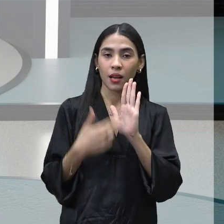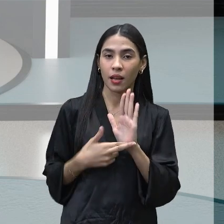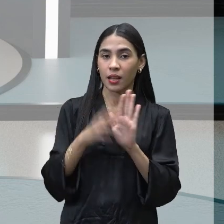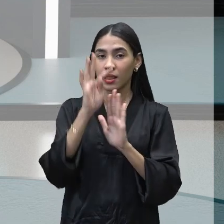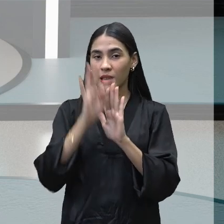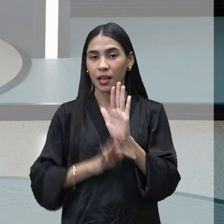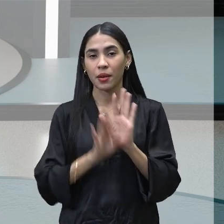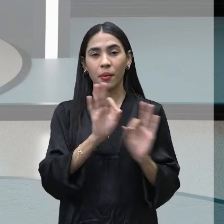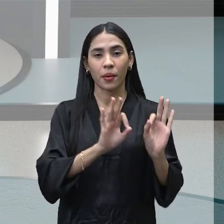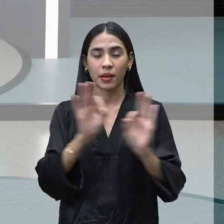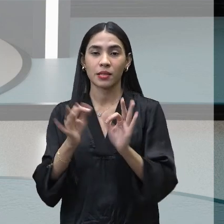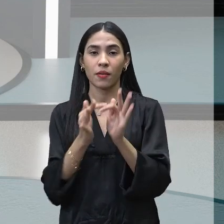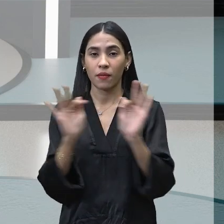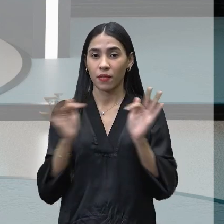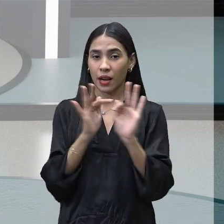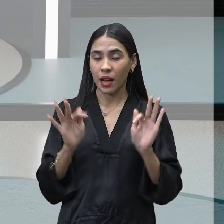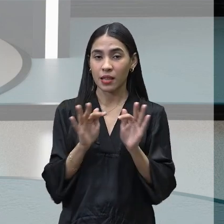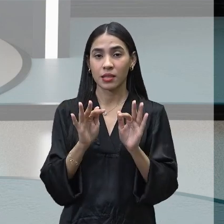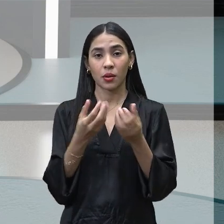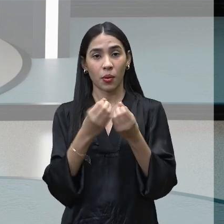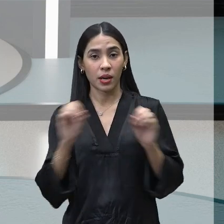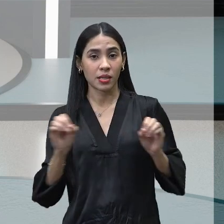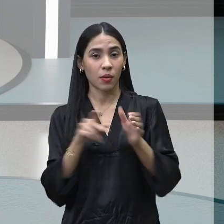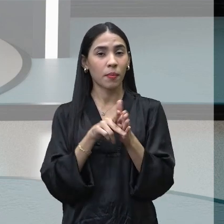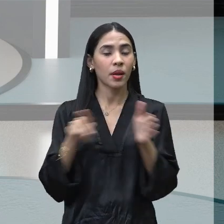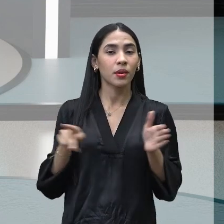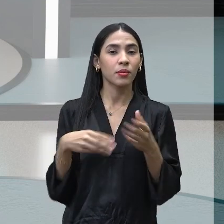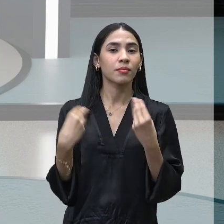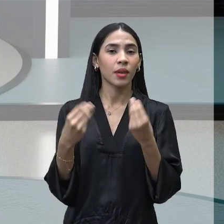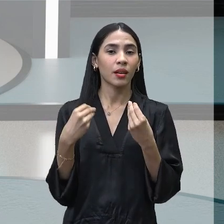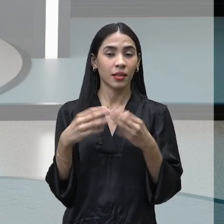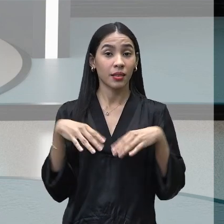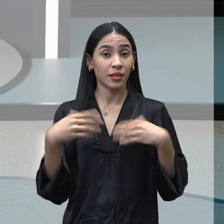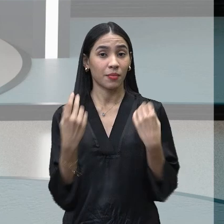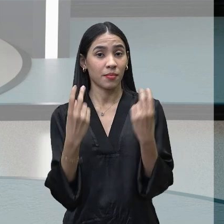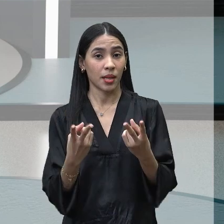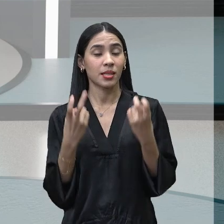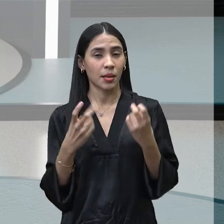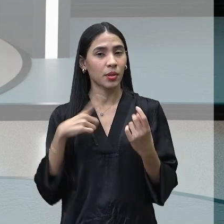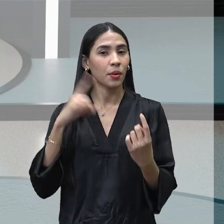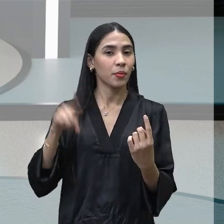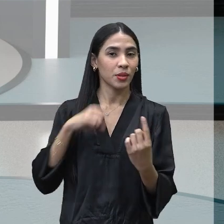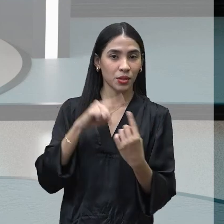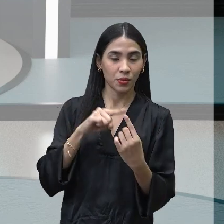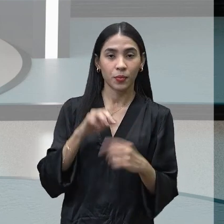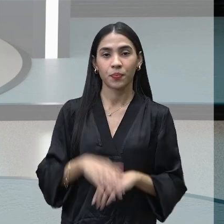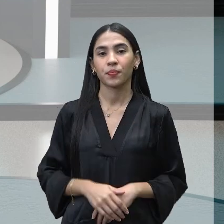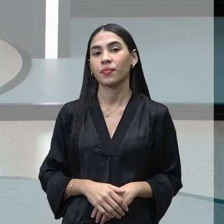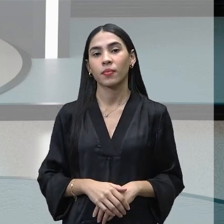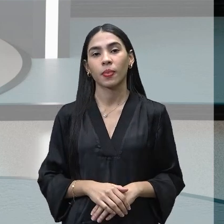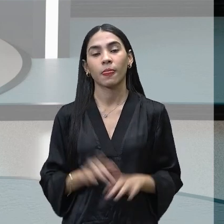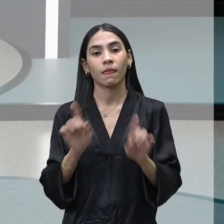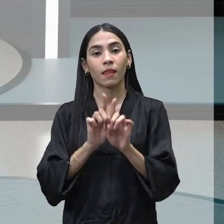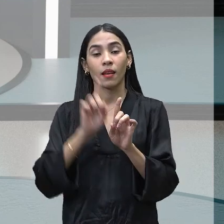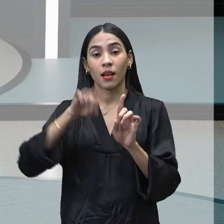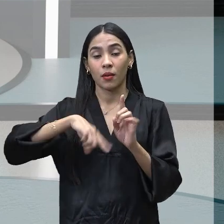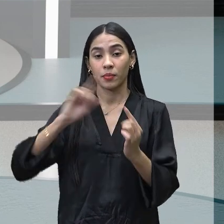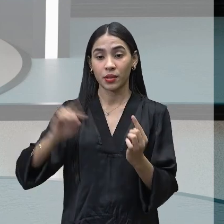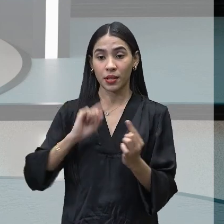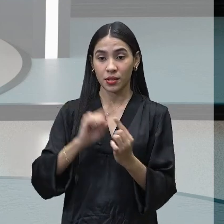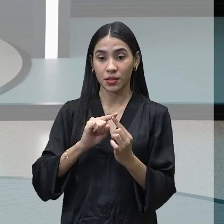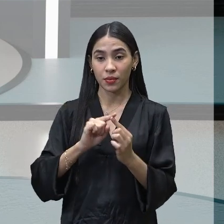da organização das frases, orações e período. Para quê? E perceba que elas vão ter uma finalidade e que visam, olha só, a